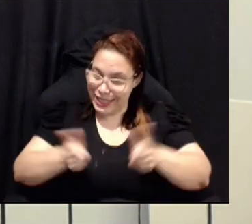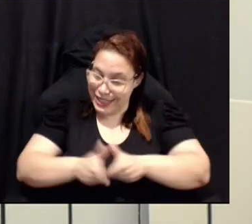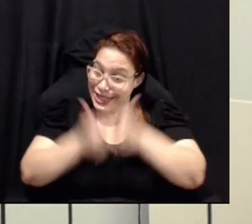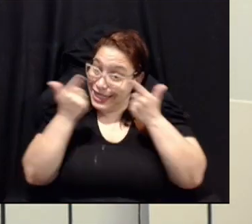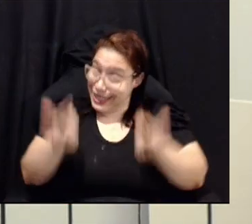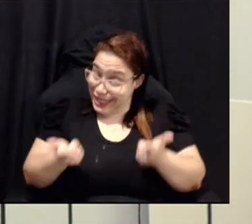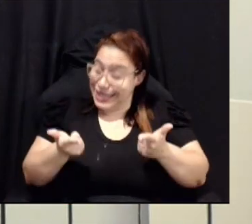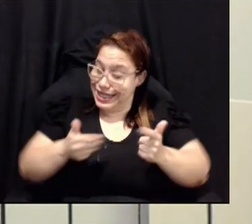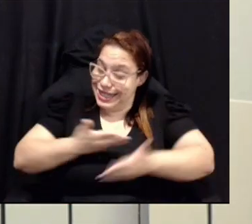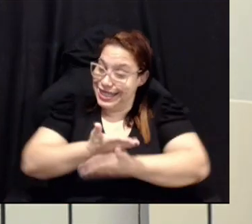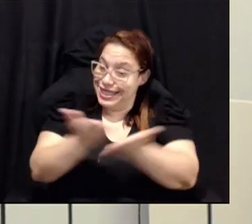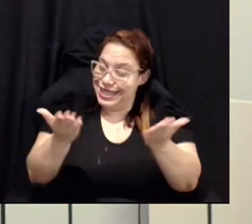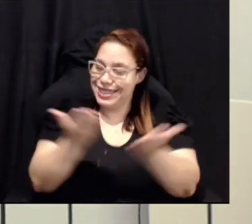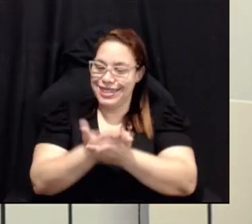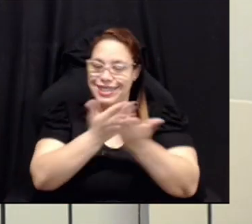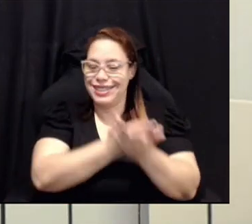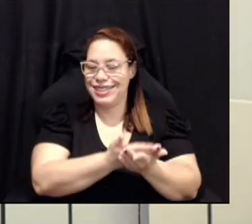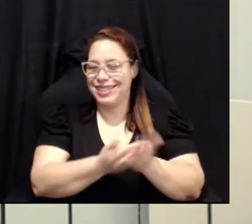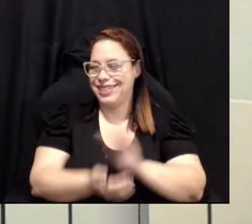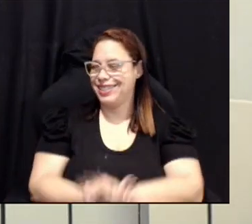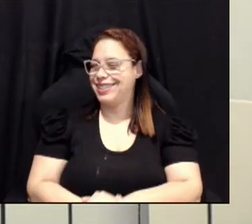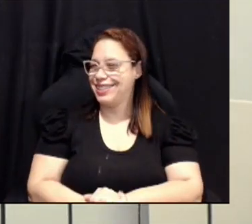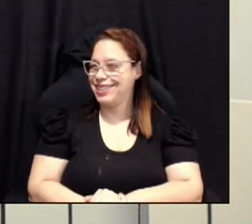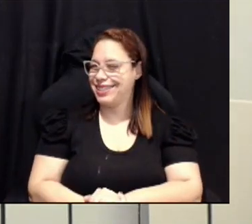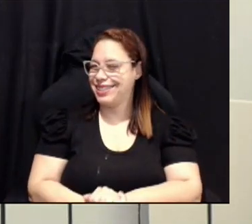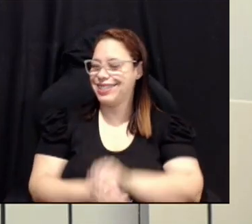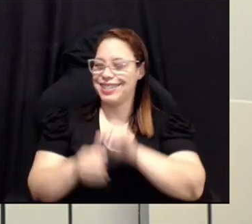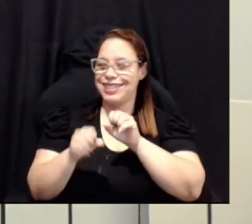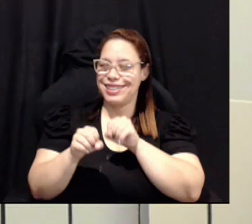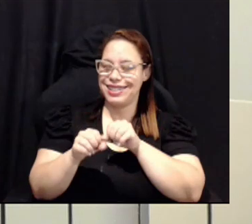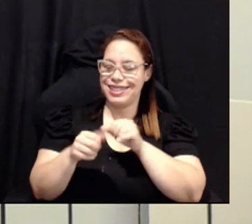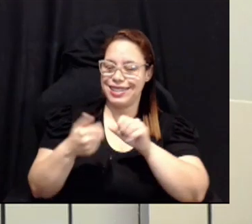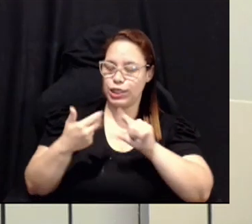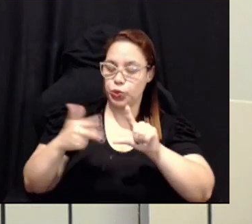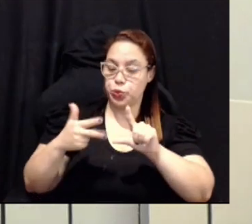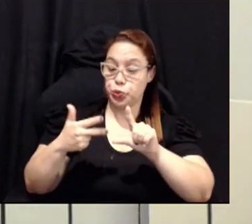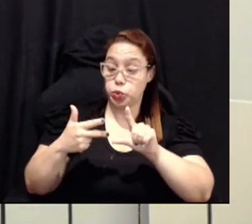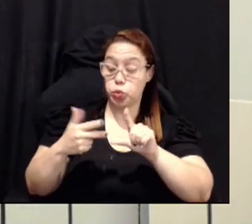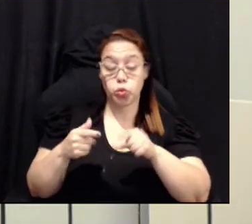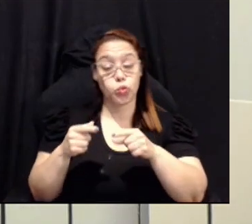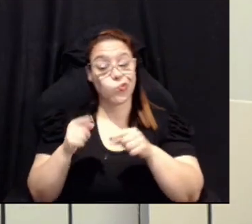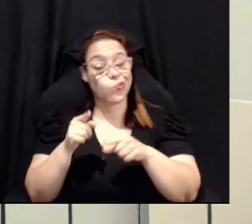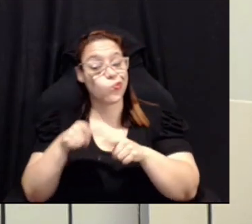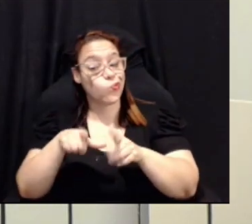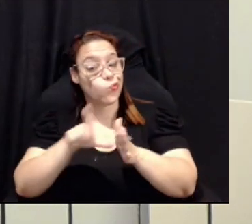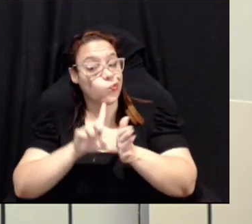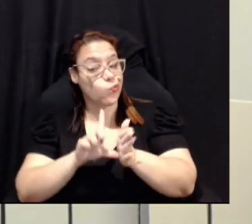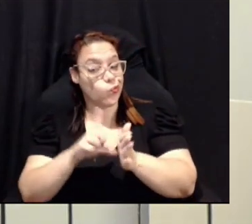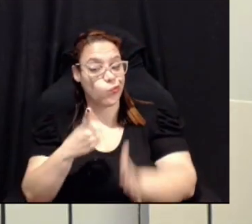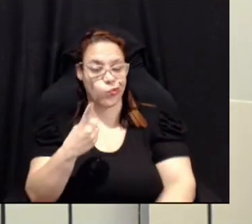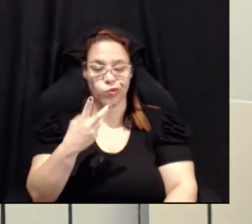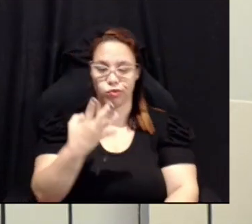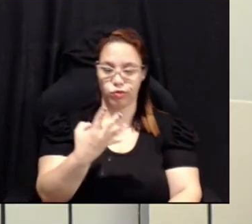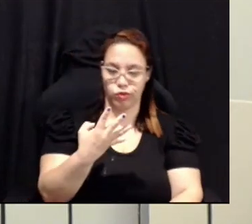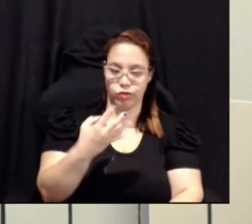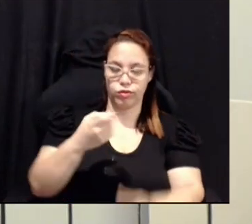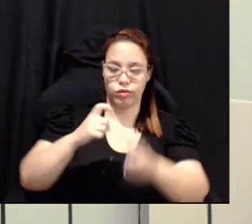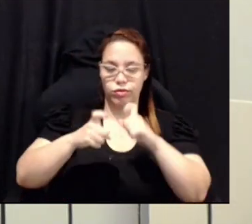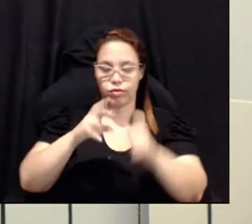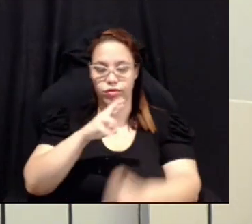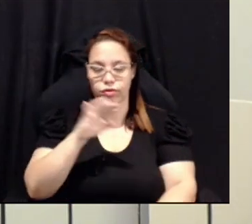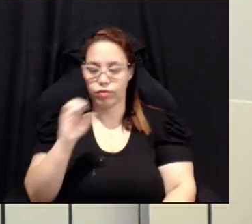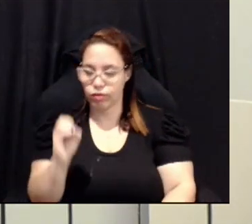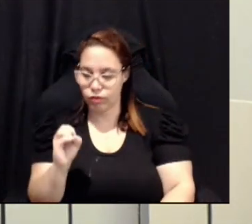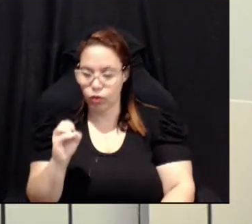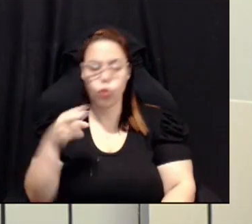os estudantes. Hora das notícias do Legislativo, porque ontem foi dia da 14ª reunião ordinária. Os vereadores